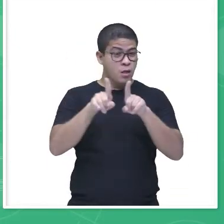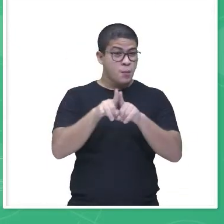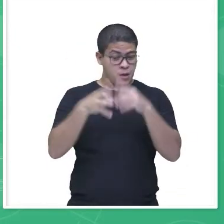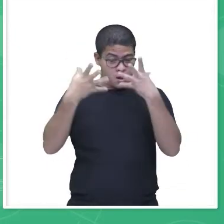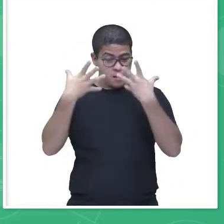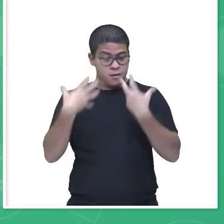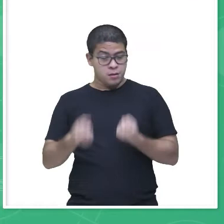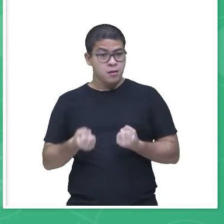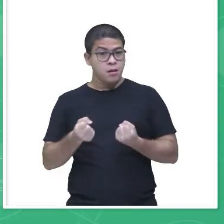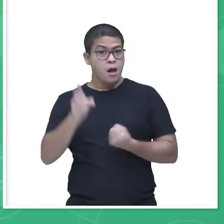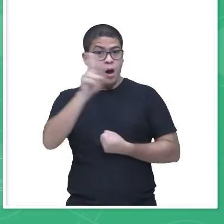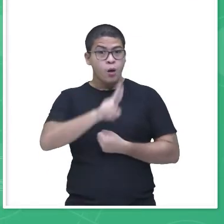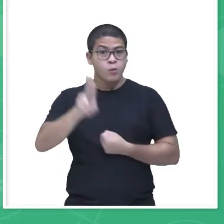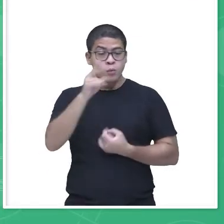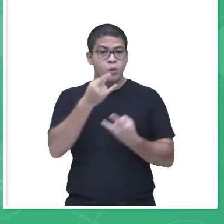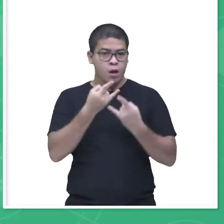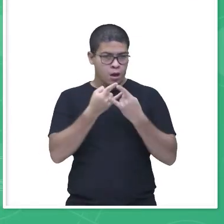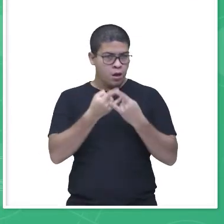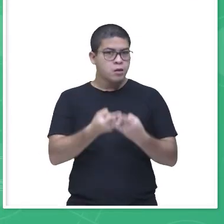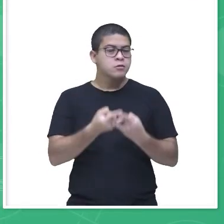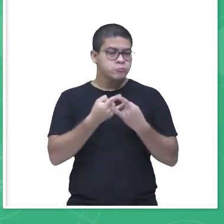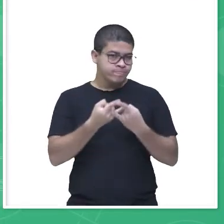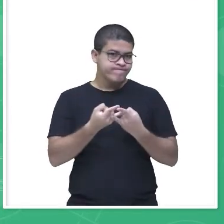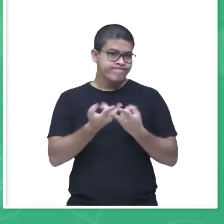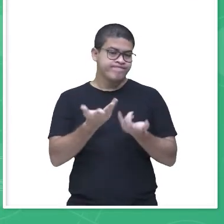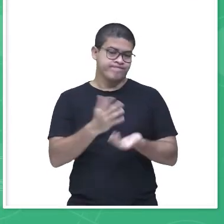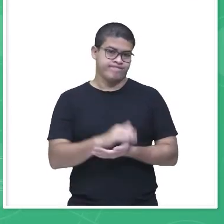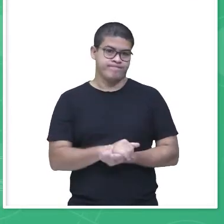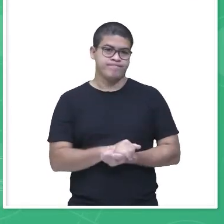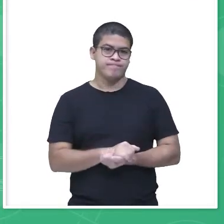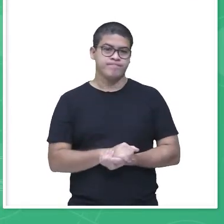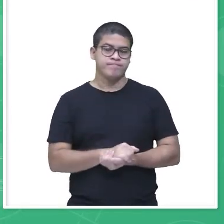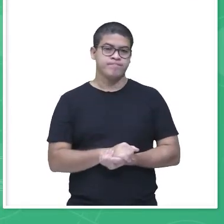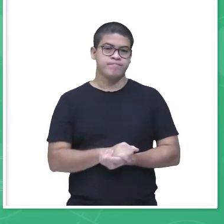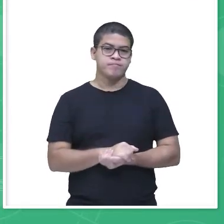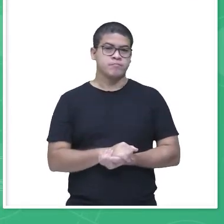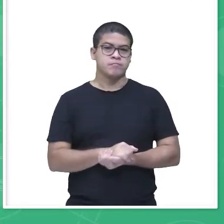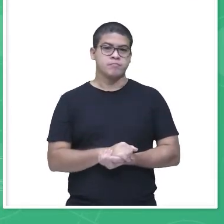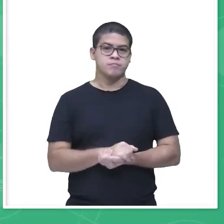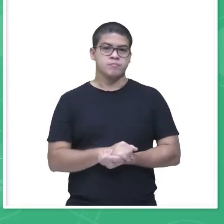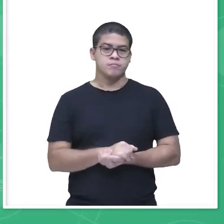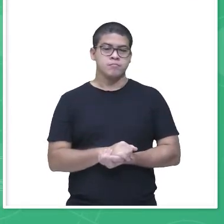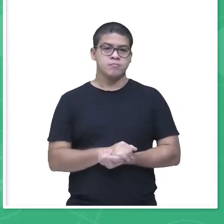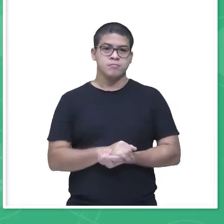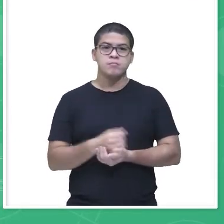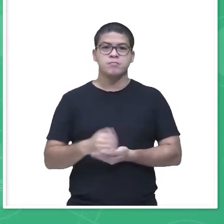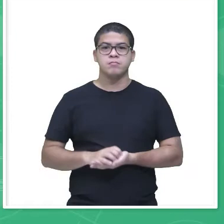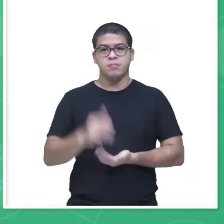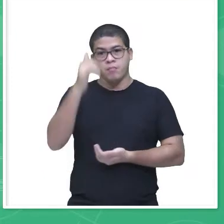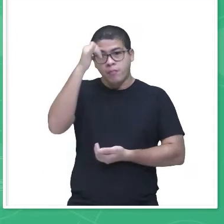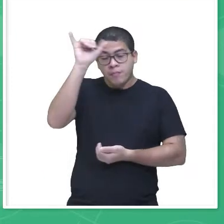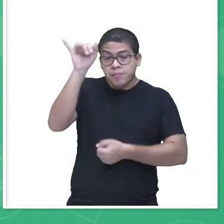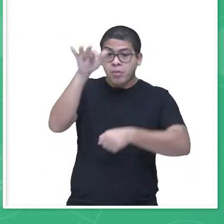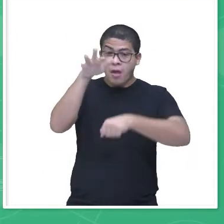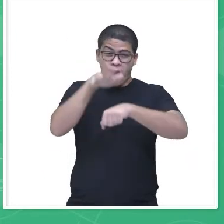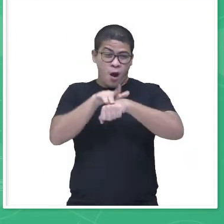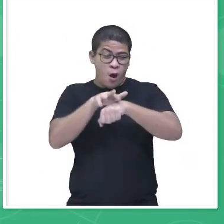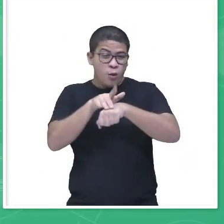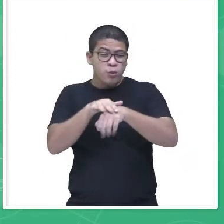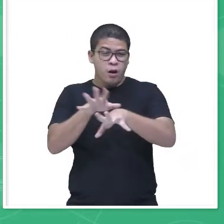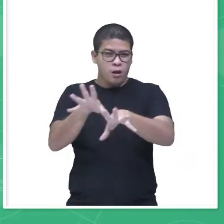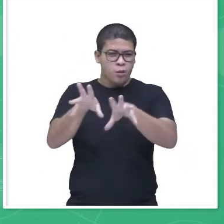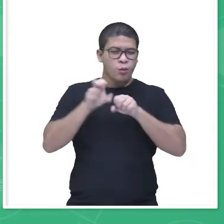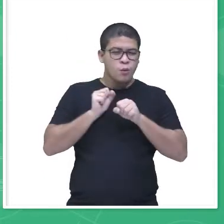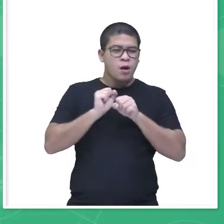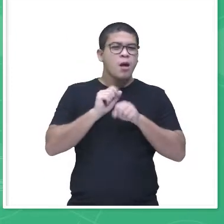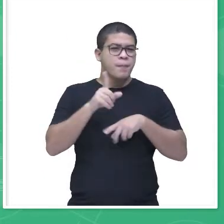isso. Adotar o uso de preservativo para evitar a proliferação de doenças. É uma questão de higiene coletiva.